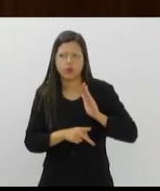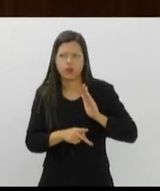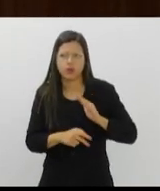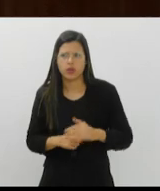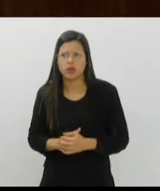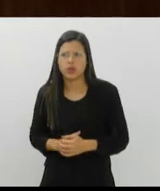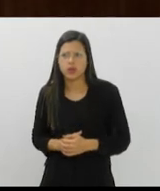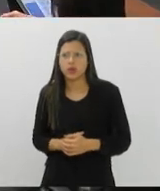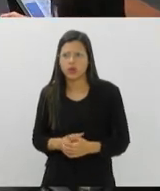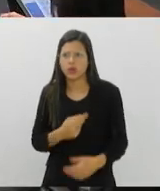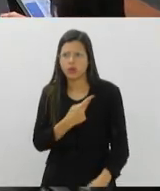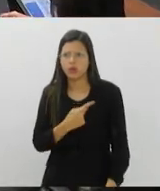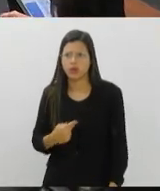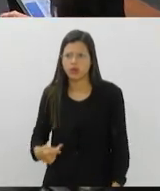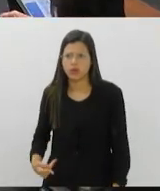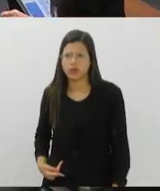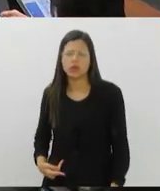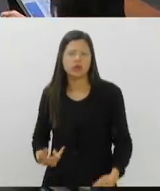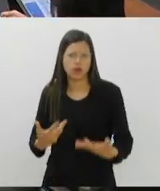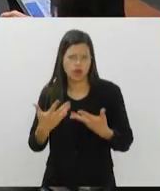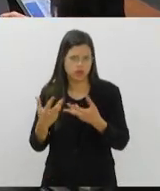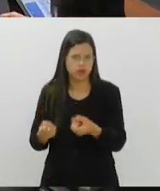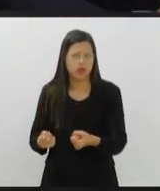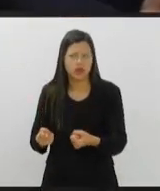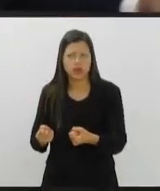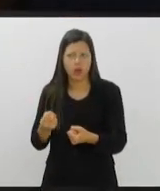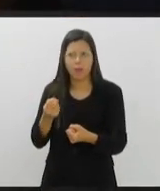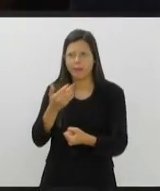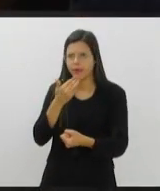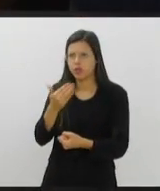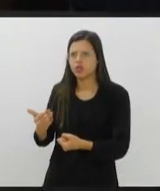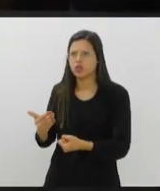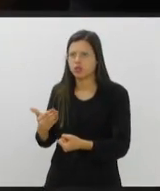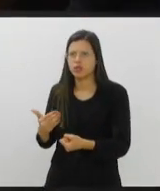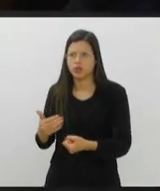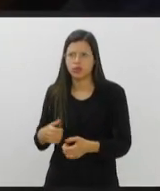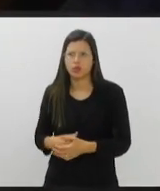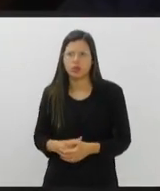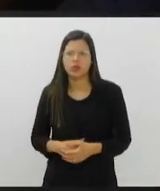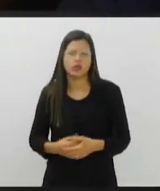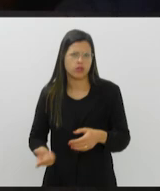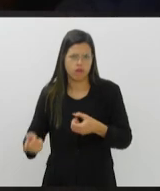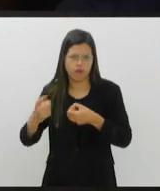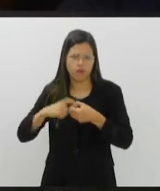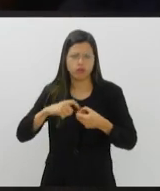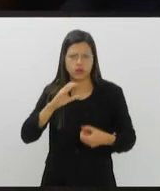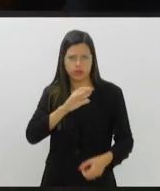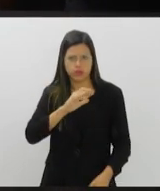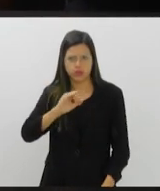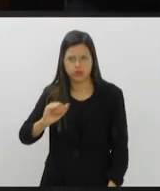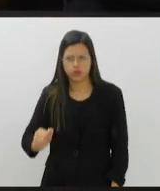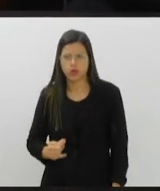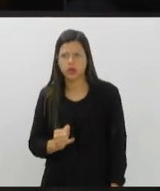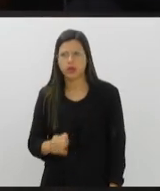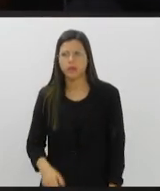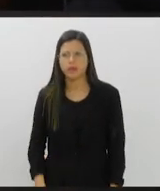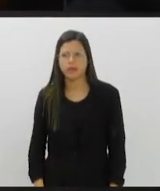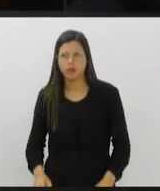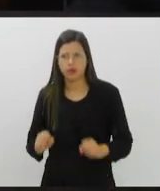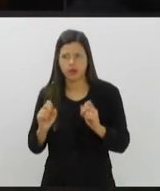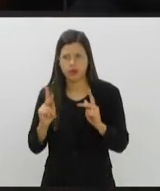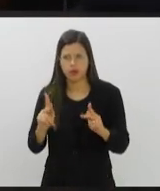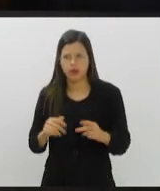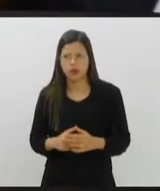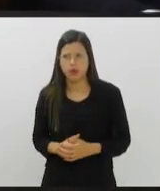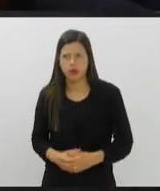Vossa Excelência, até porque já tinha uma emenda aqui também, então, de qualquer maneira, está deferido, a gente está retornando à CCJ. Ok?